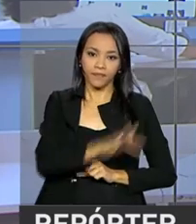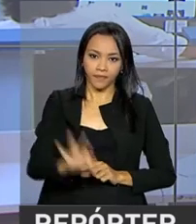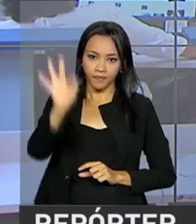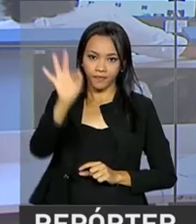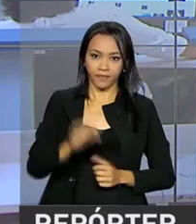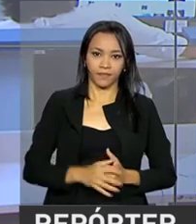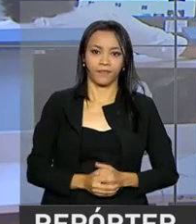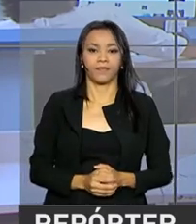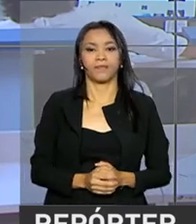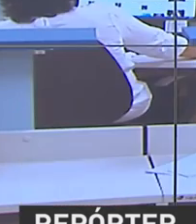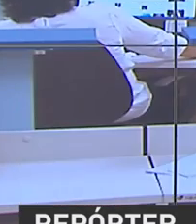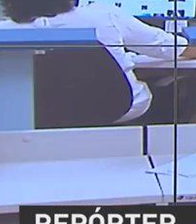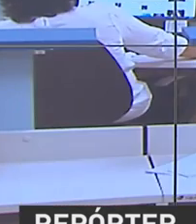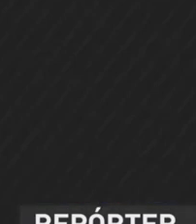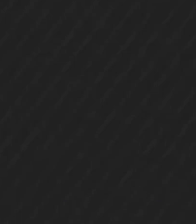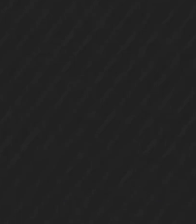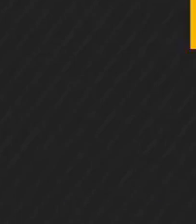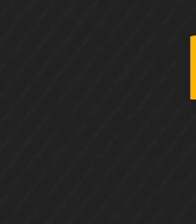governo federal